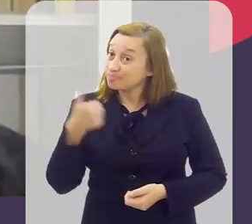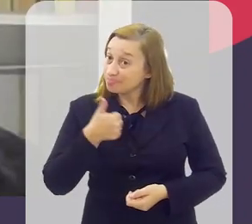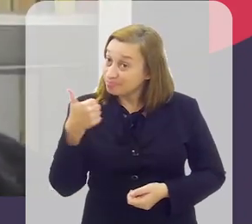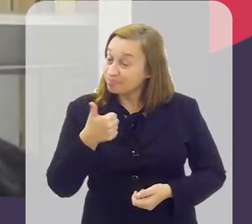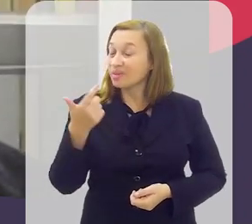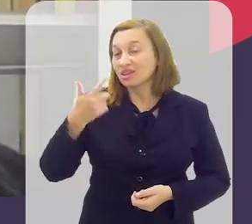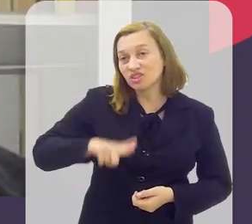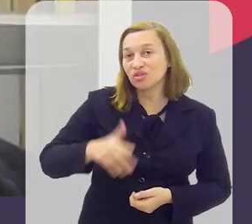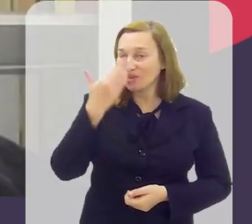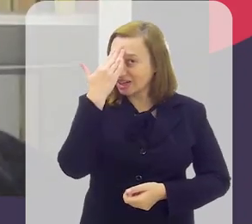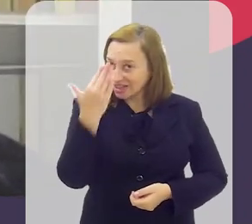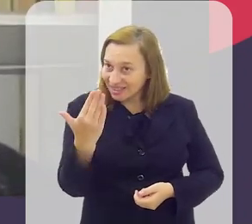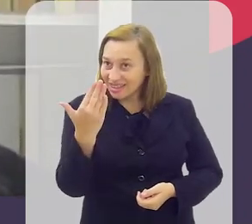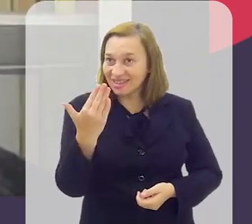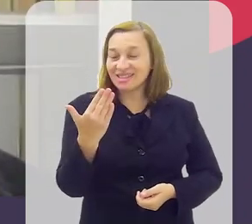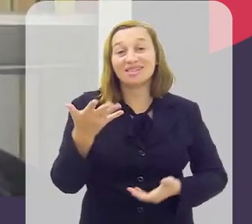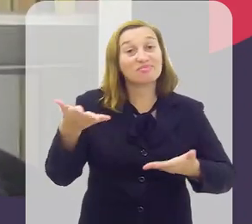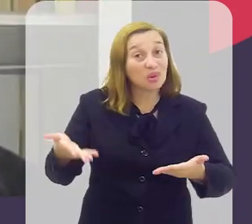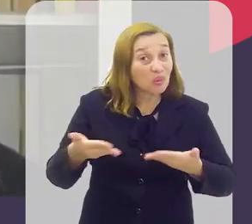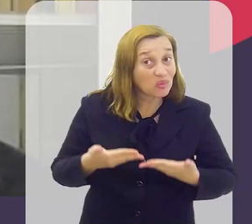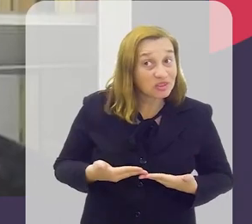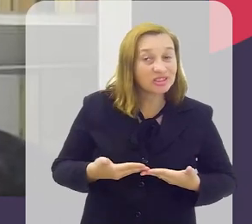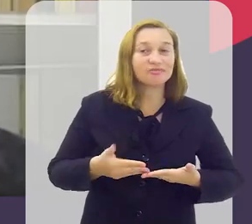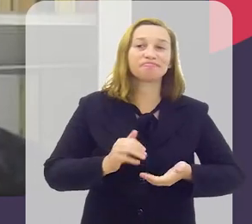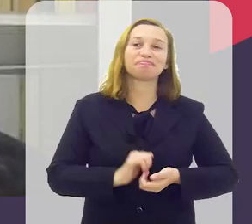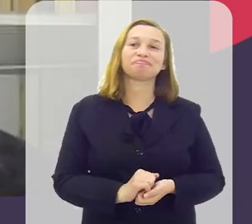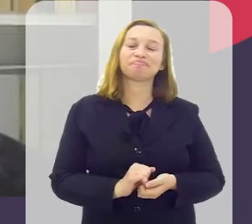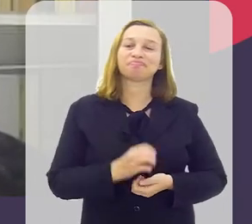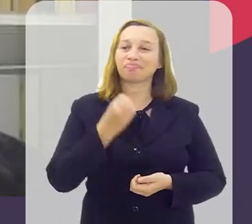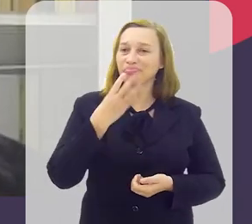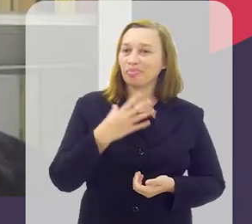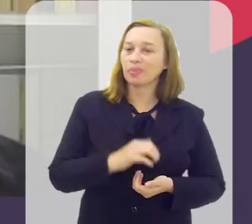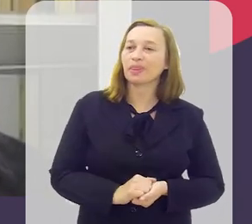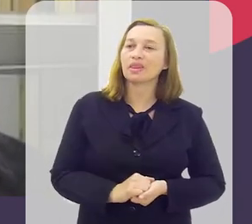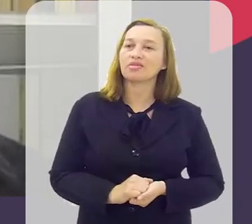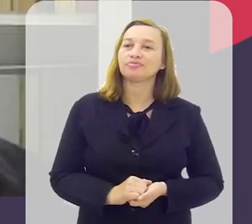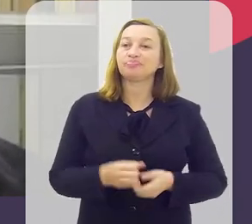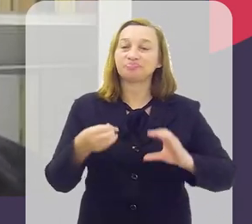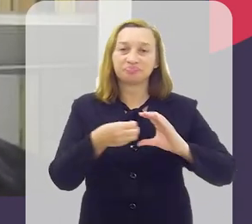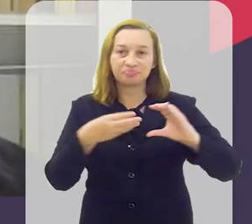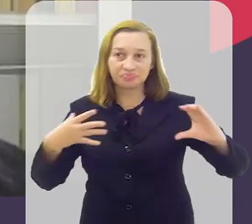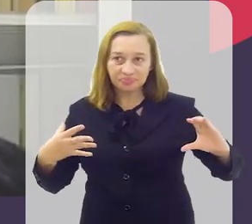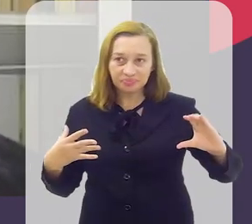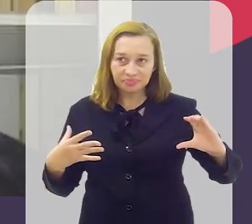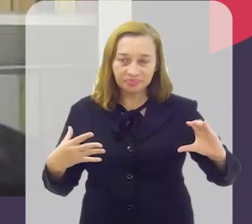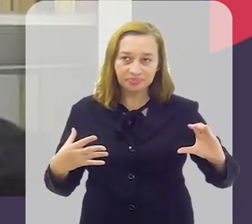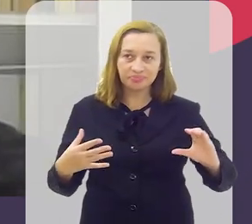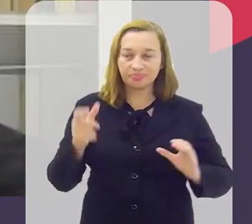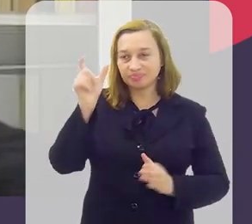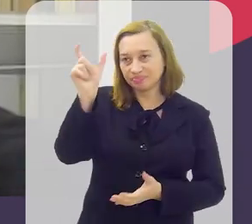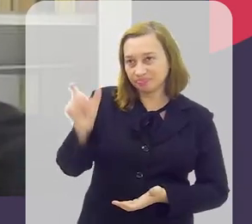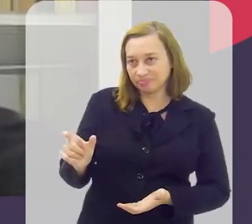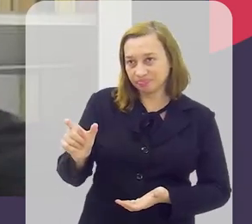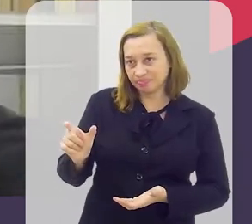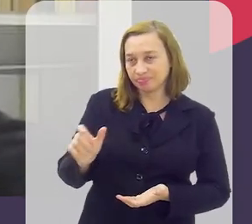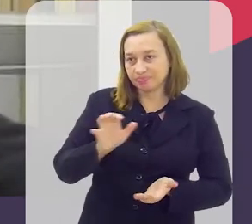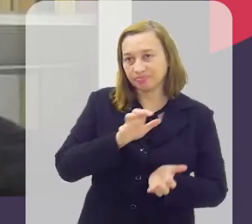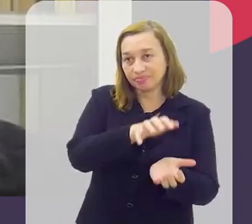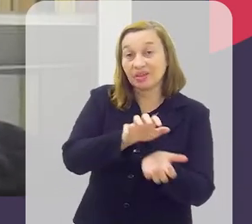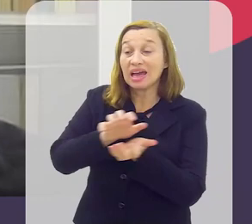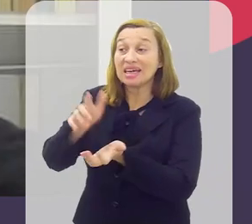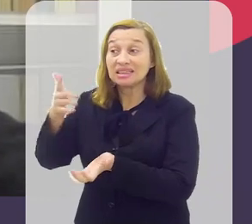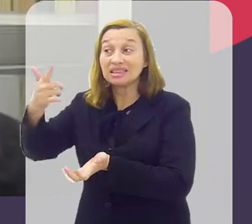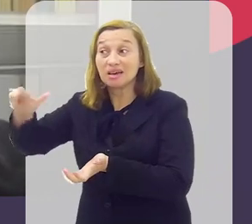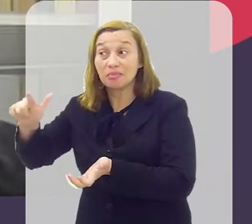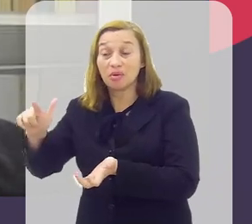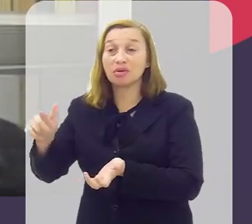primeiro, mais uma vez, agradeço pelo convite. Bom, sobre o perfil desses entregadores, a gente depois fala com mais detalhes sobre